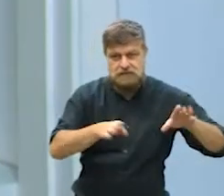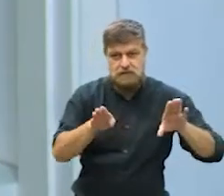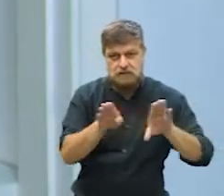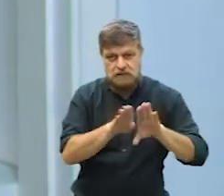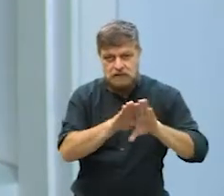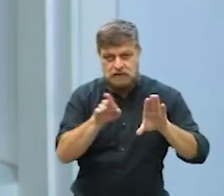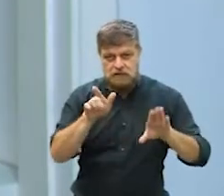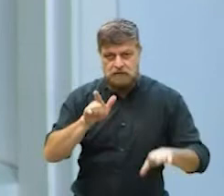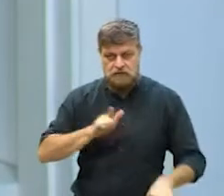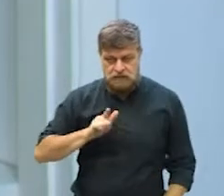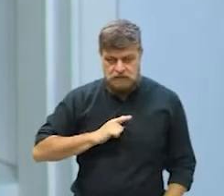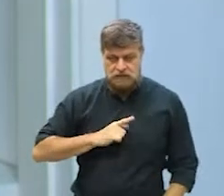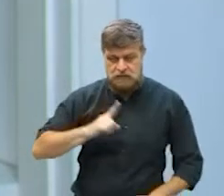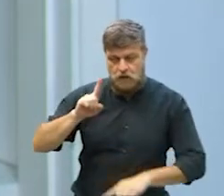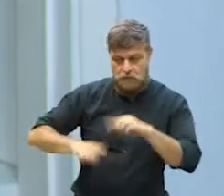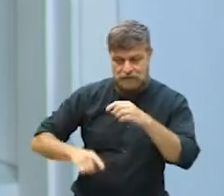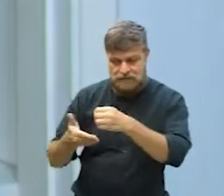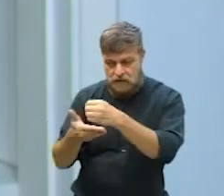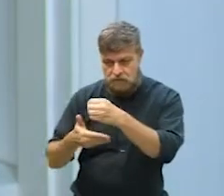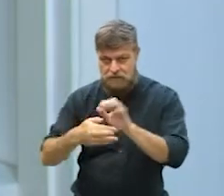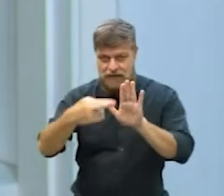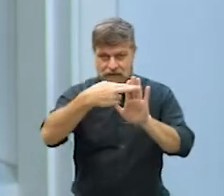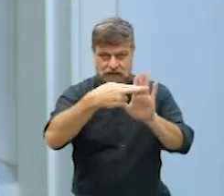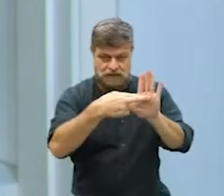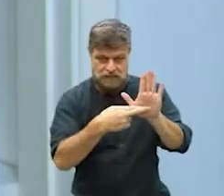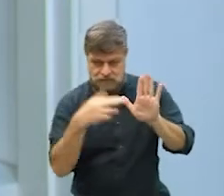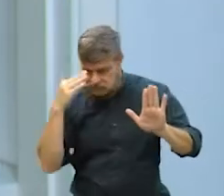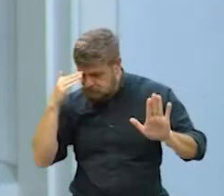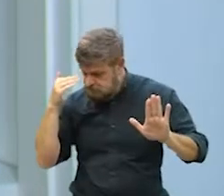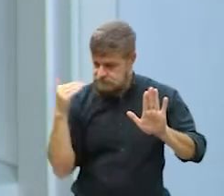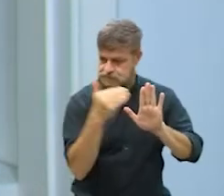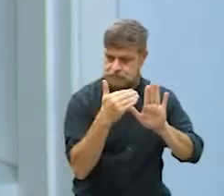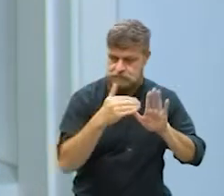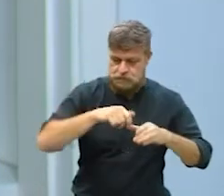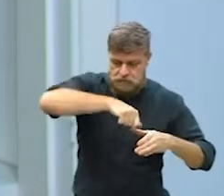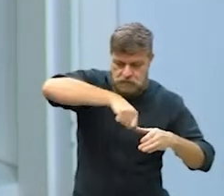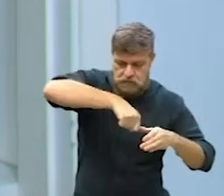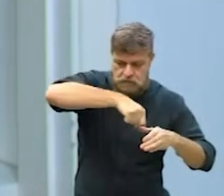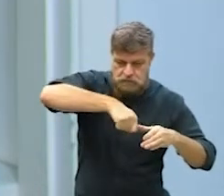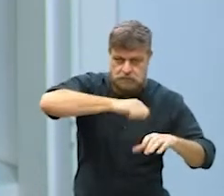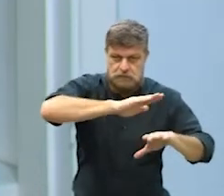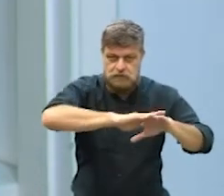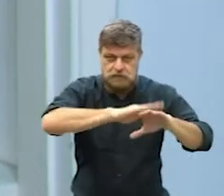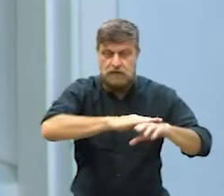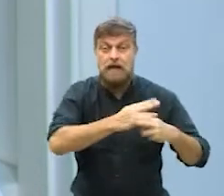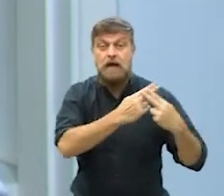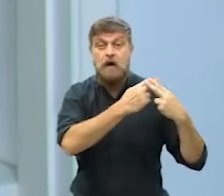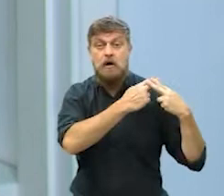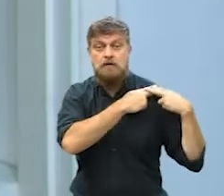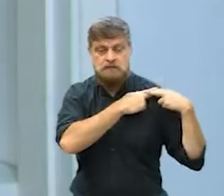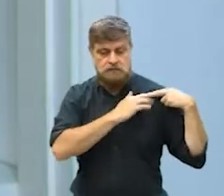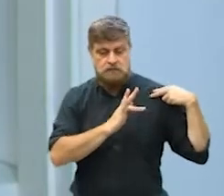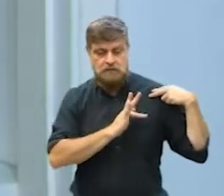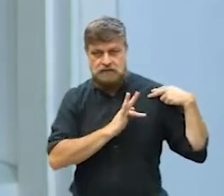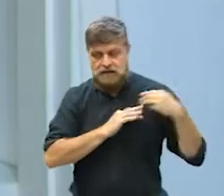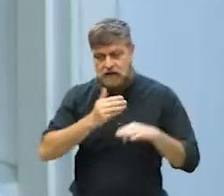toda a administração, a aderência seguir as normas e boas práticas de manipulação, e também responsável pela parte